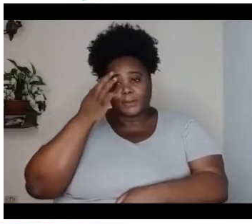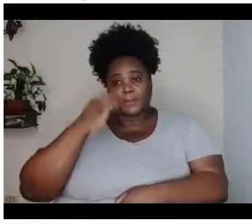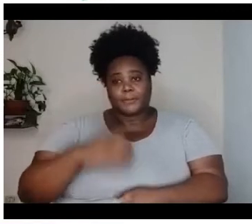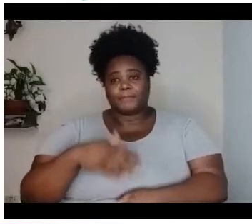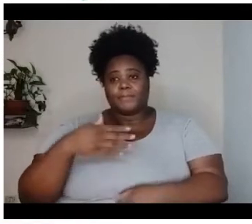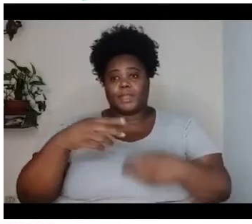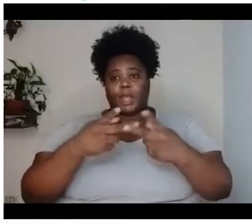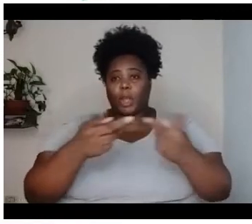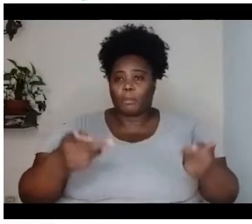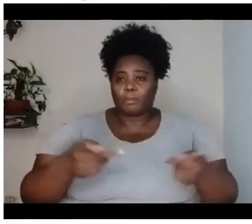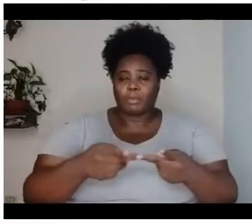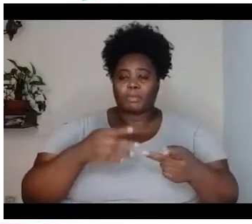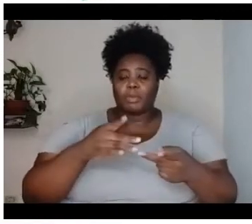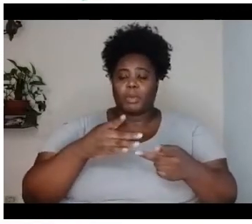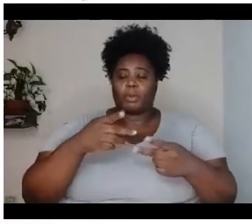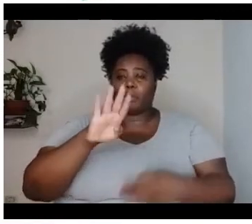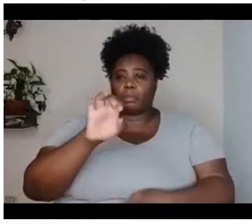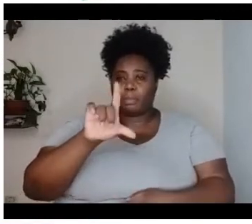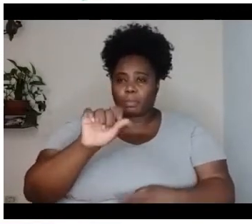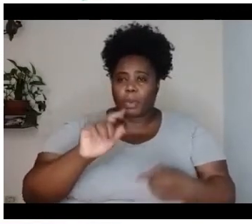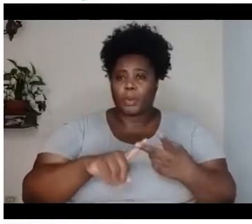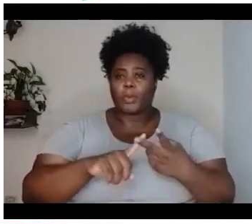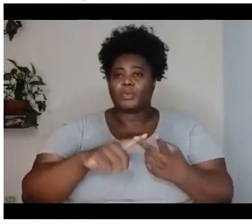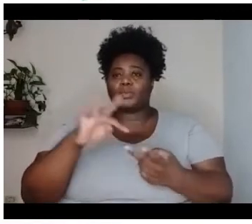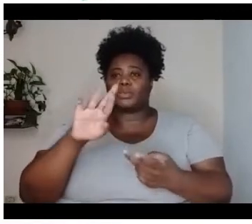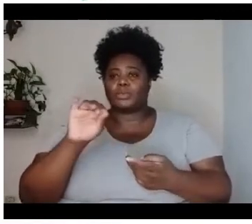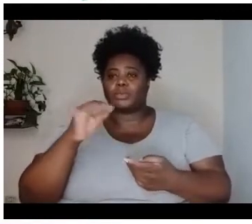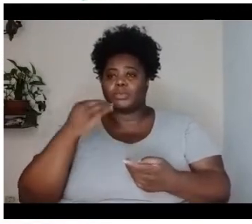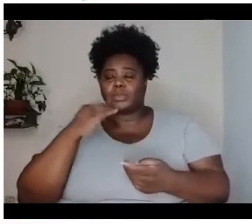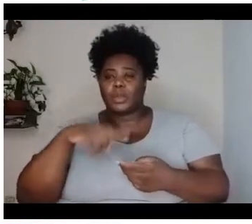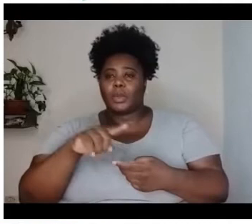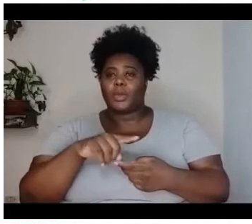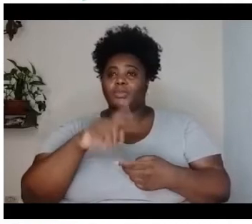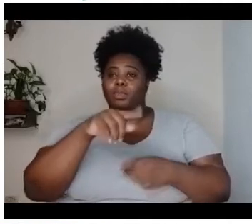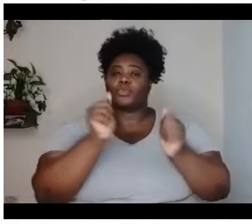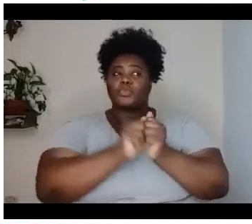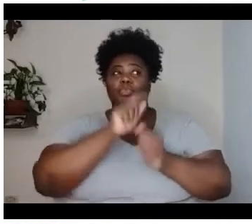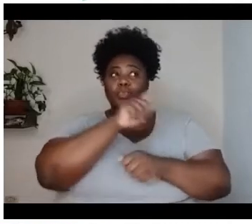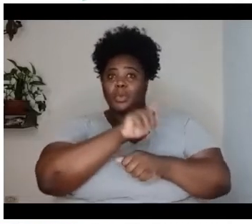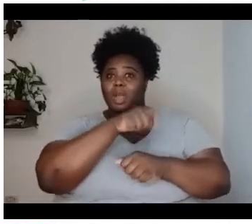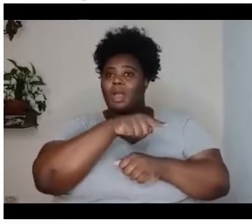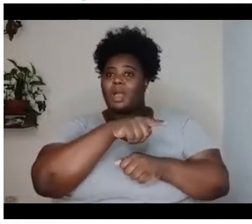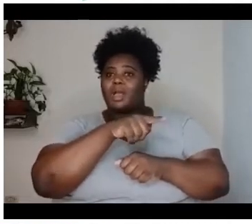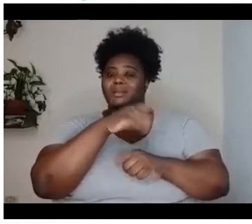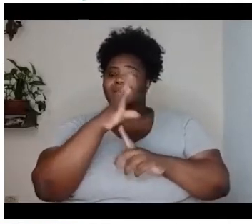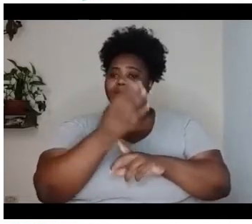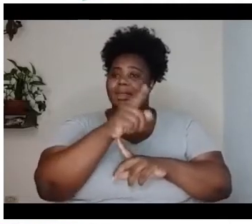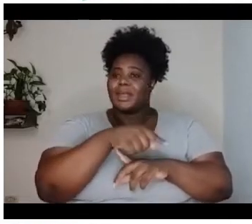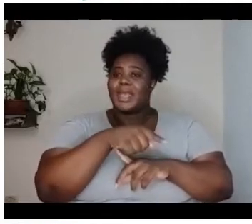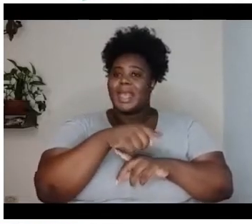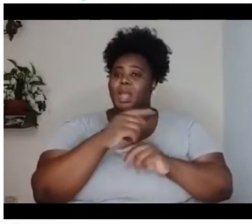bolos, tortas, junto com o Viaduto das Artes, que foi um convite deles, né, que é um